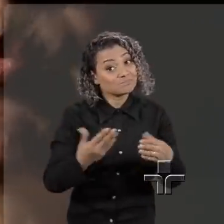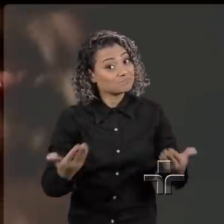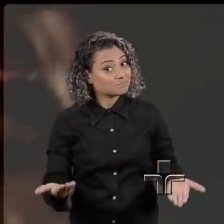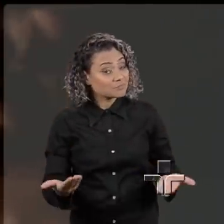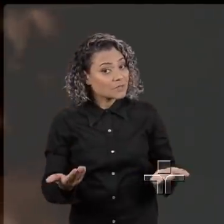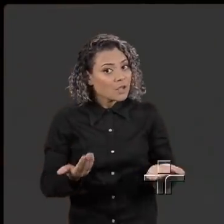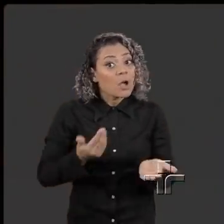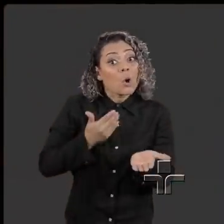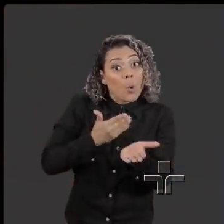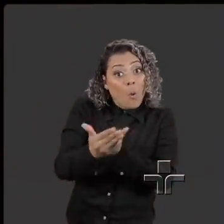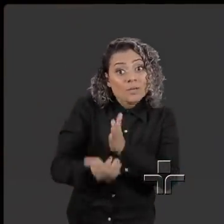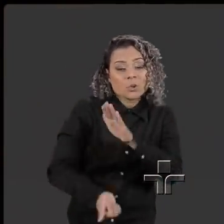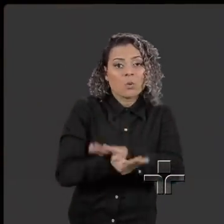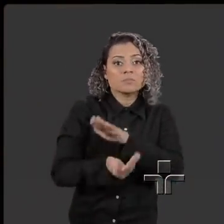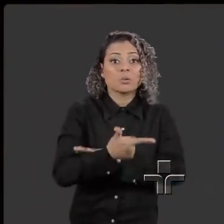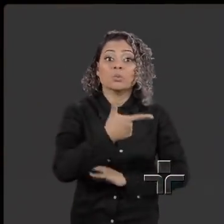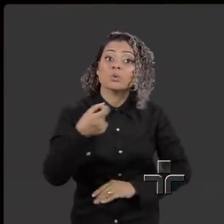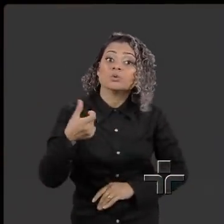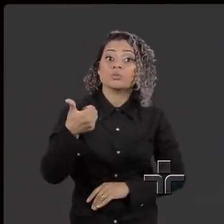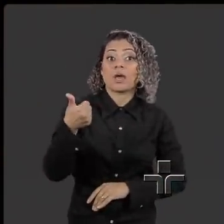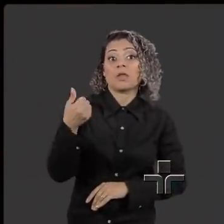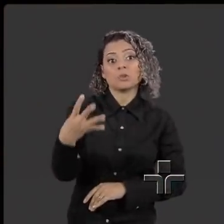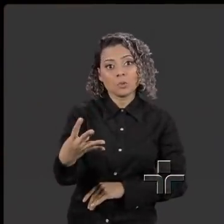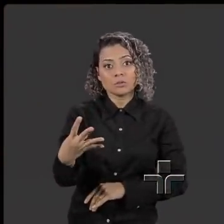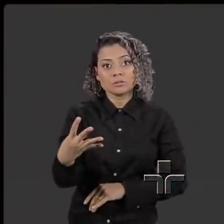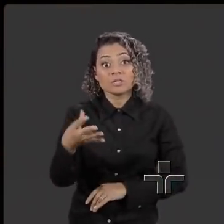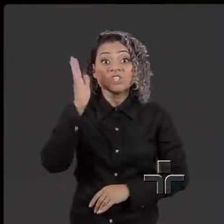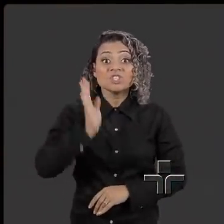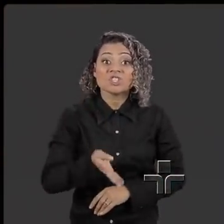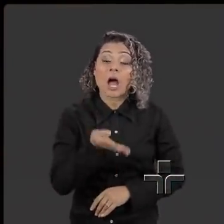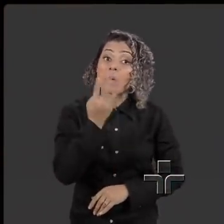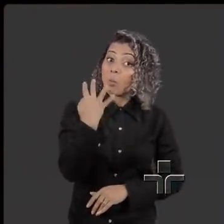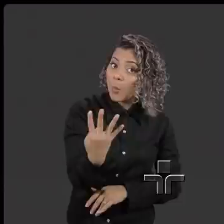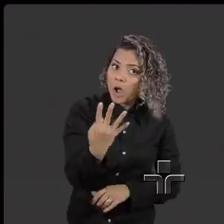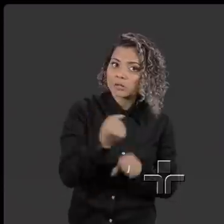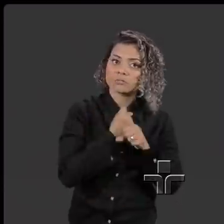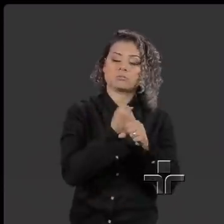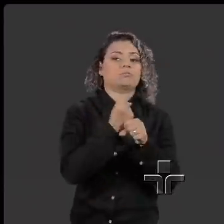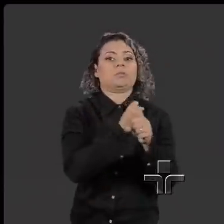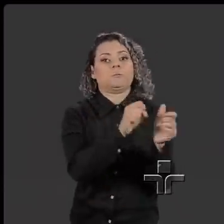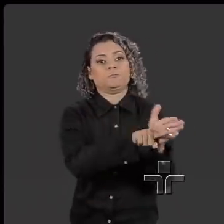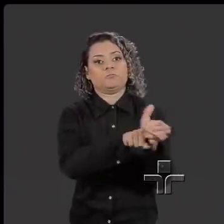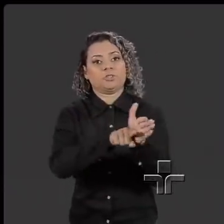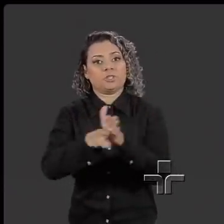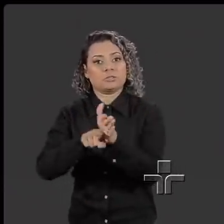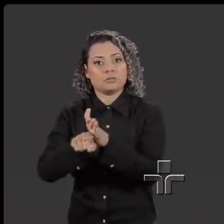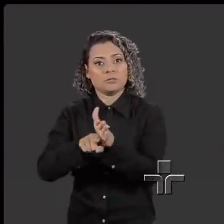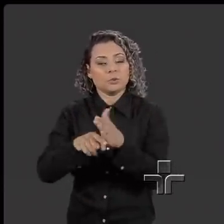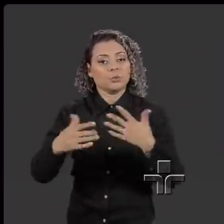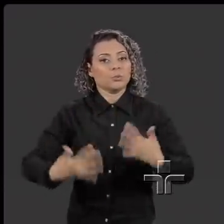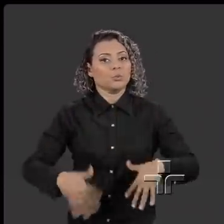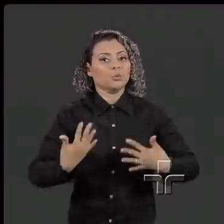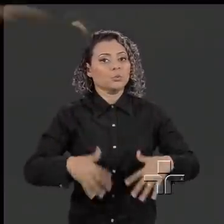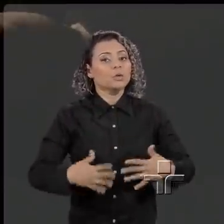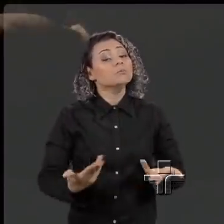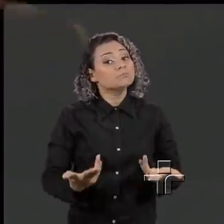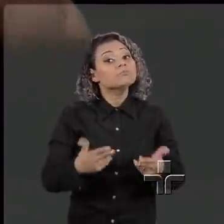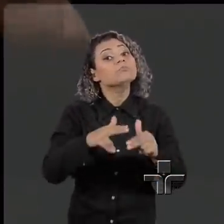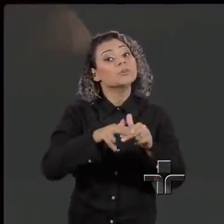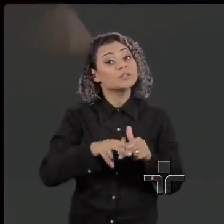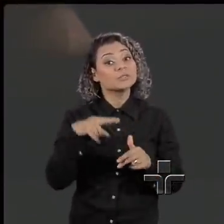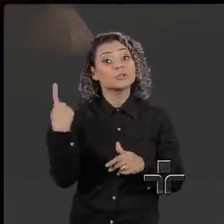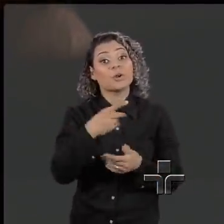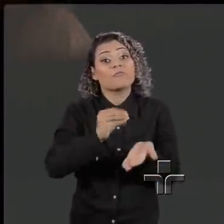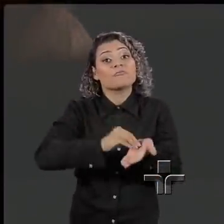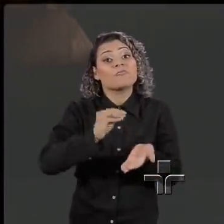começou em 2014, então nós estamos completando 4 anos e se fez ainda muito pouco pelo que ainda temos que